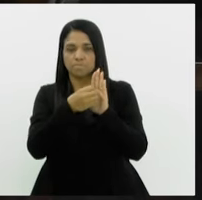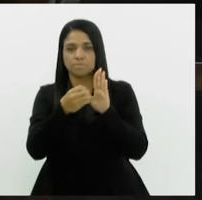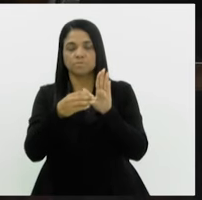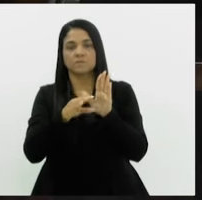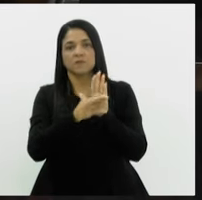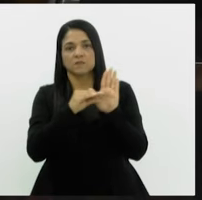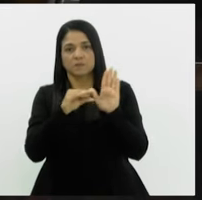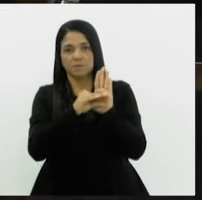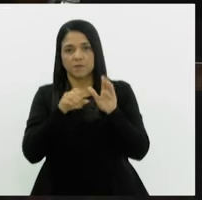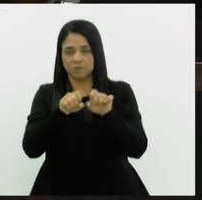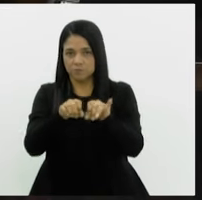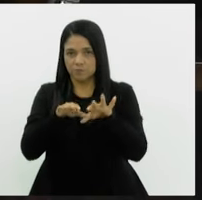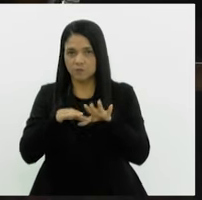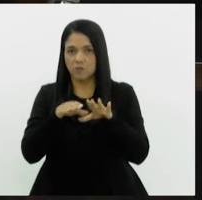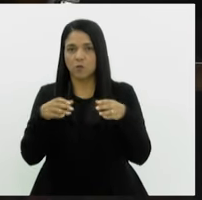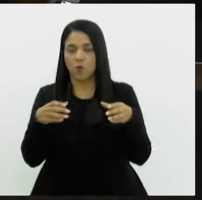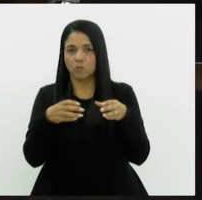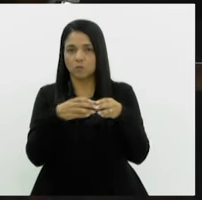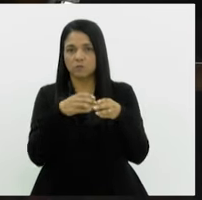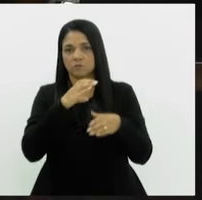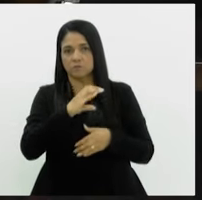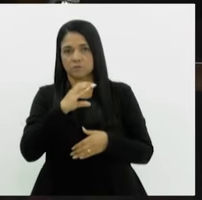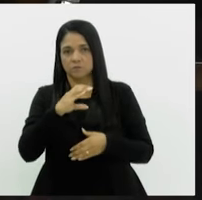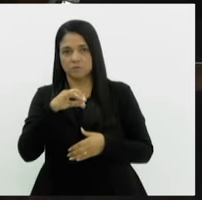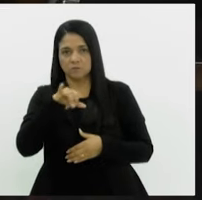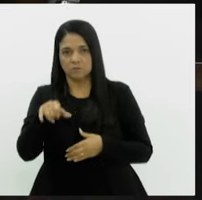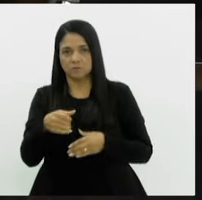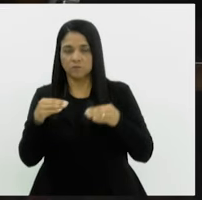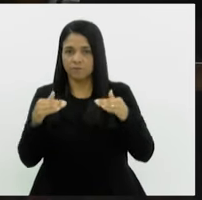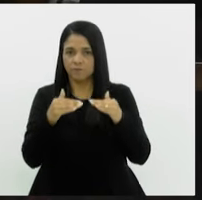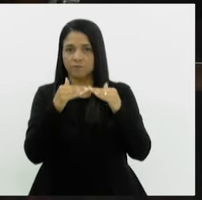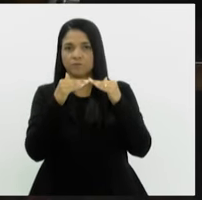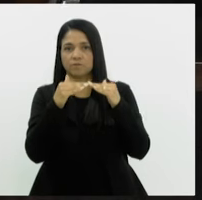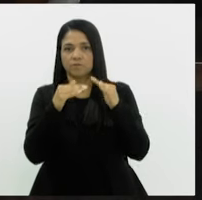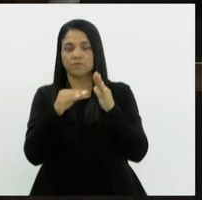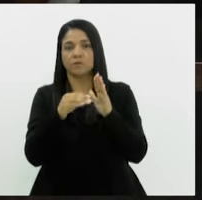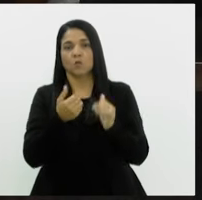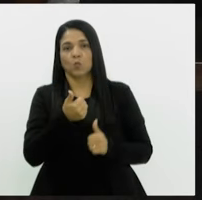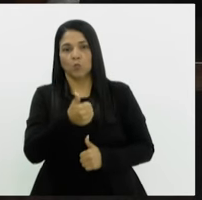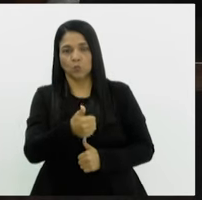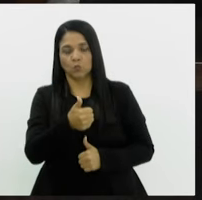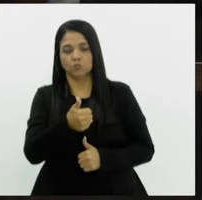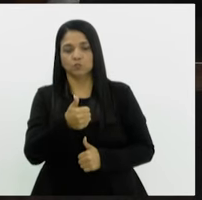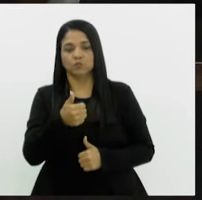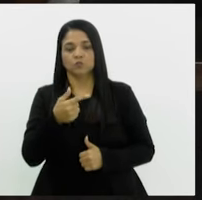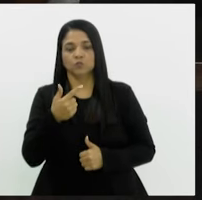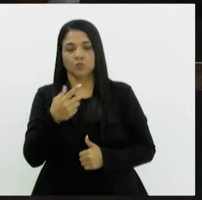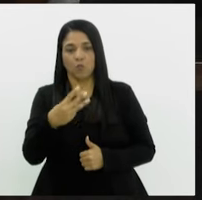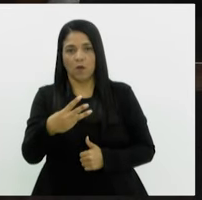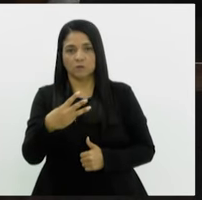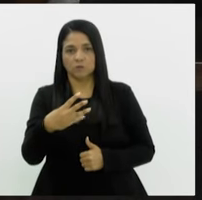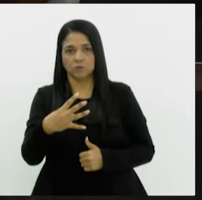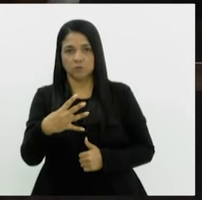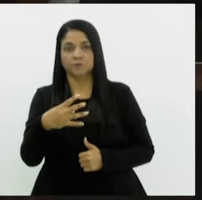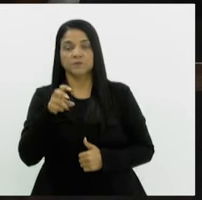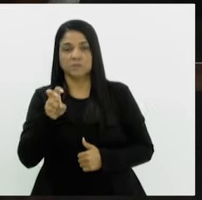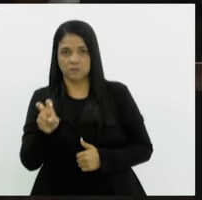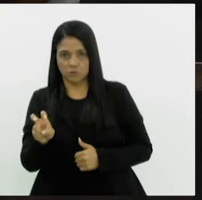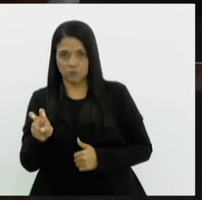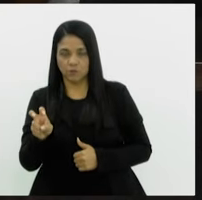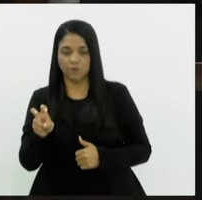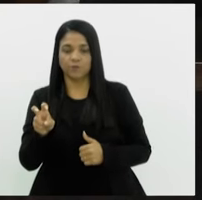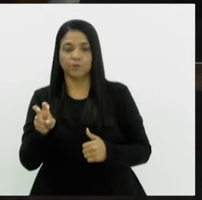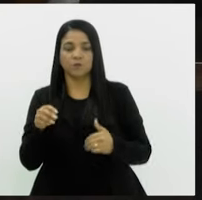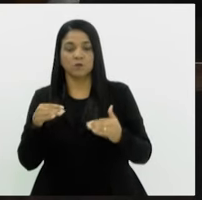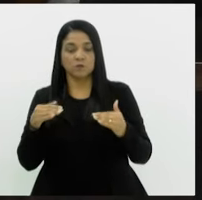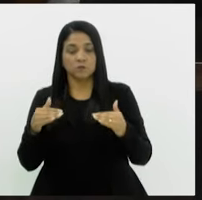de plenário da Comissão de Constituição e Justiça favorável, as emendas de número 1, 4 e 5, favorável